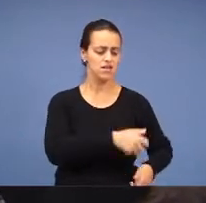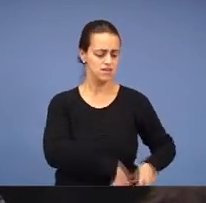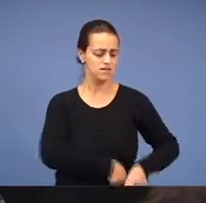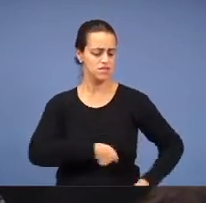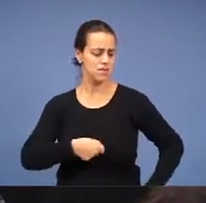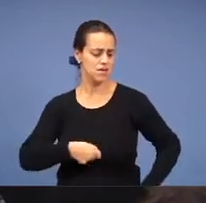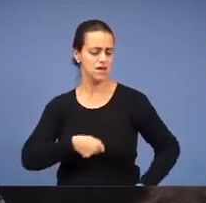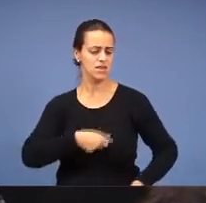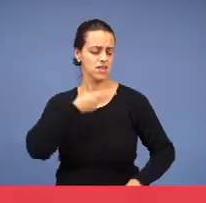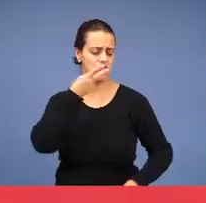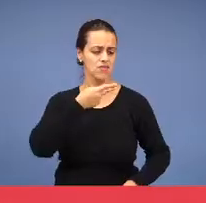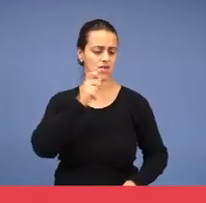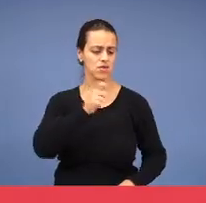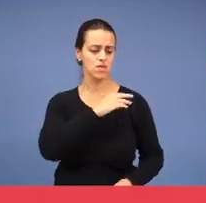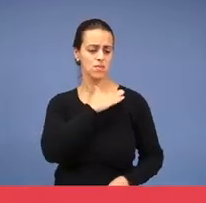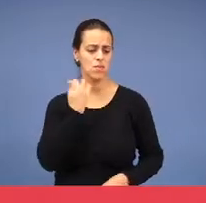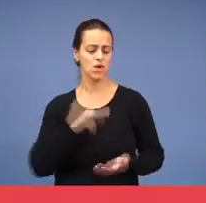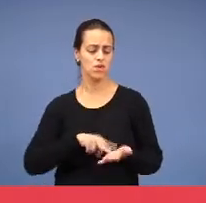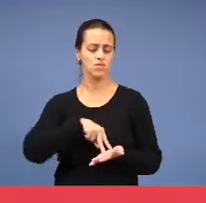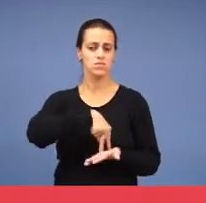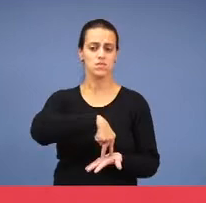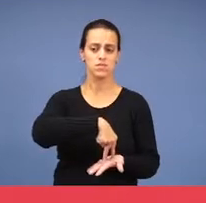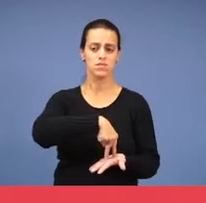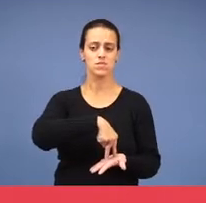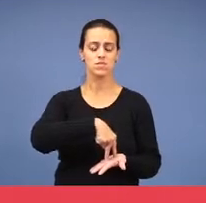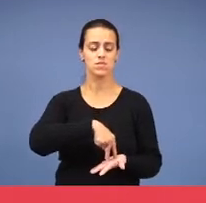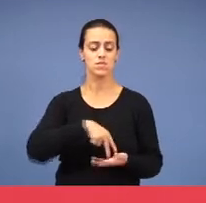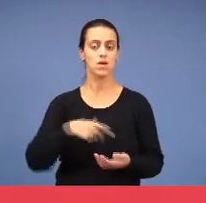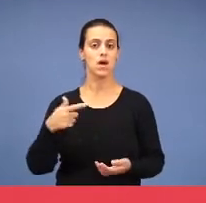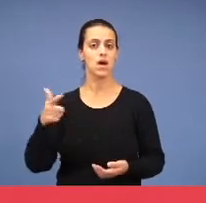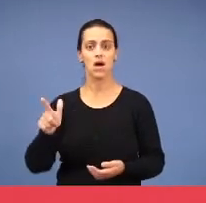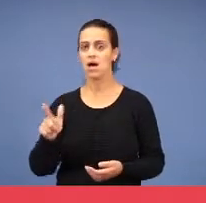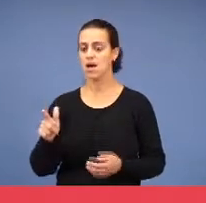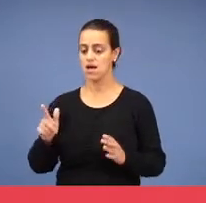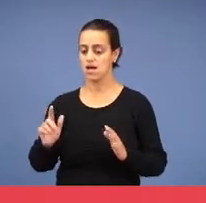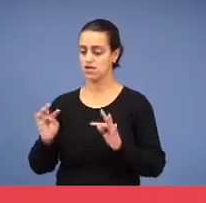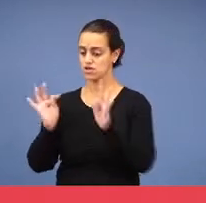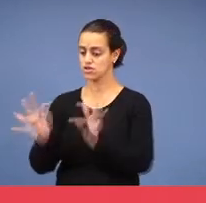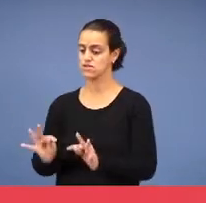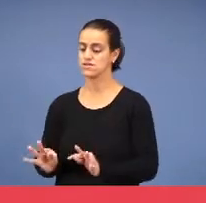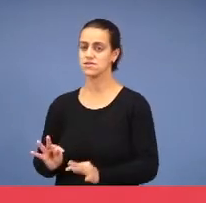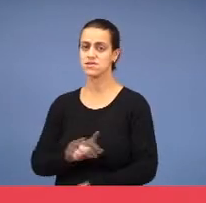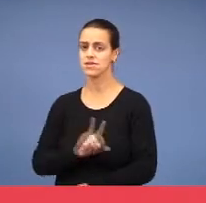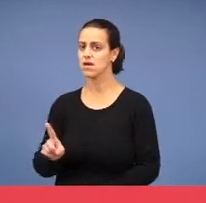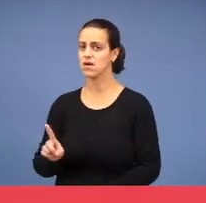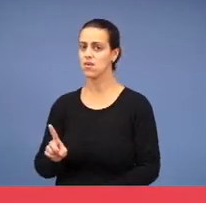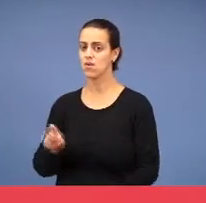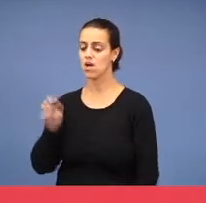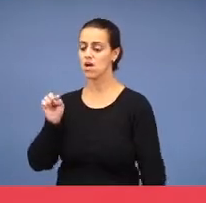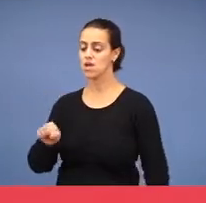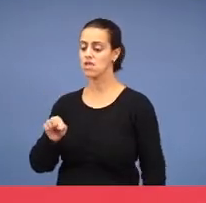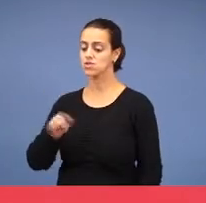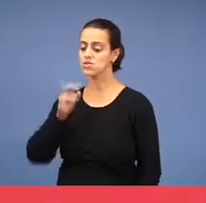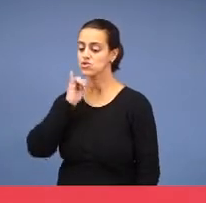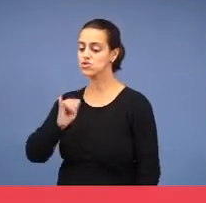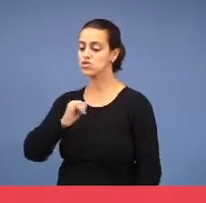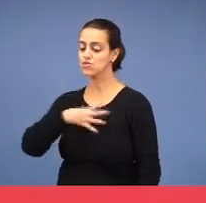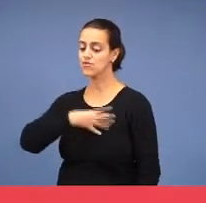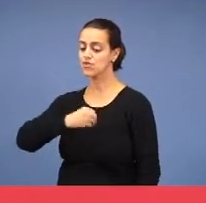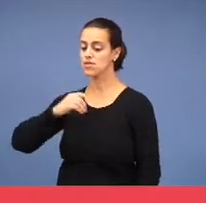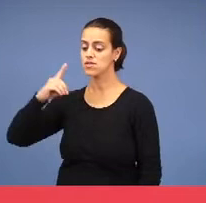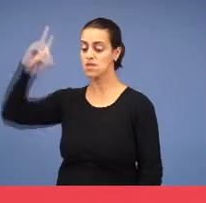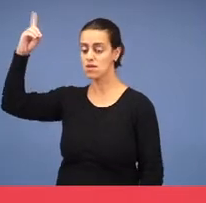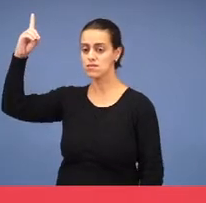reviveu. Isso diz aquele que anda no meio dos sete castiçais. Aqui não. Aqui diz assim, isto diz o Filho de Deus.